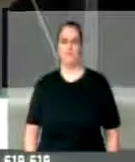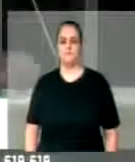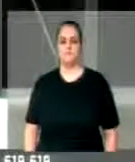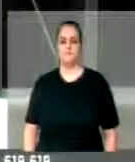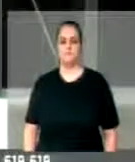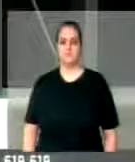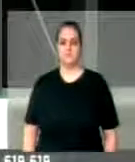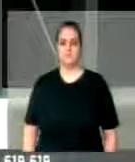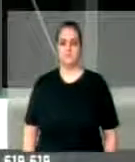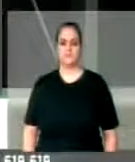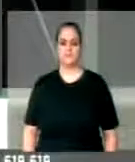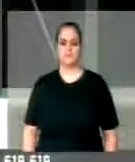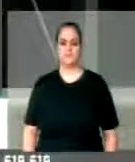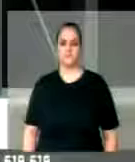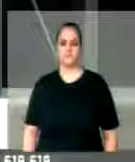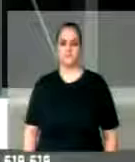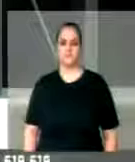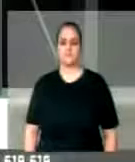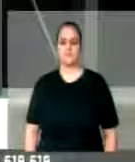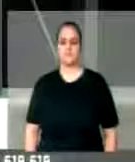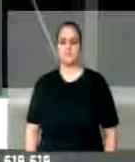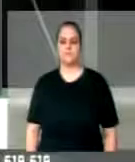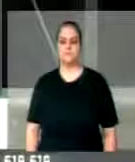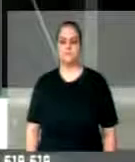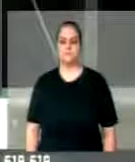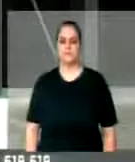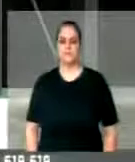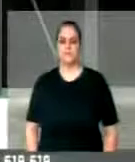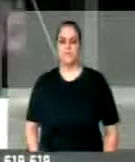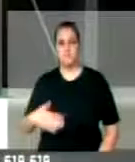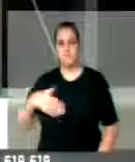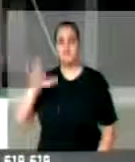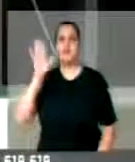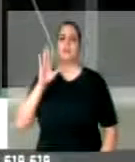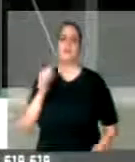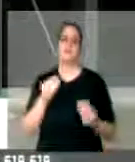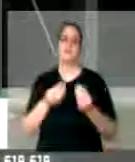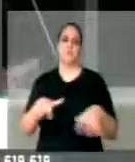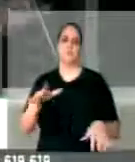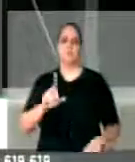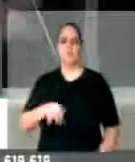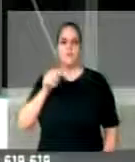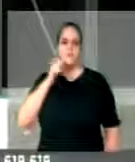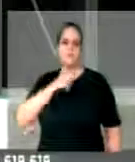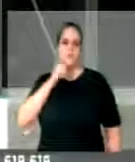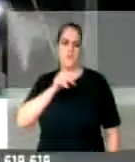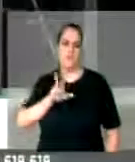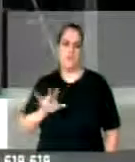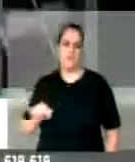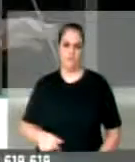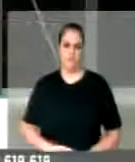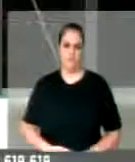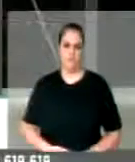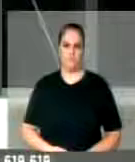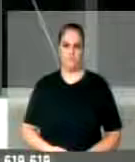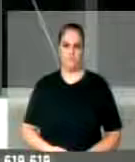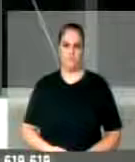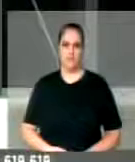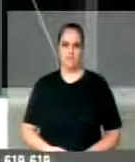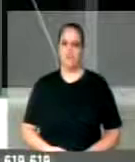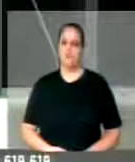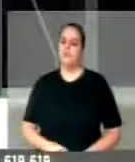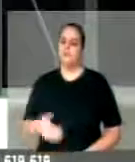dizer de que nós temos visto que é importante as conquistas do povo